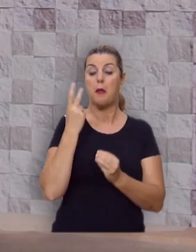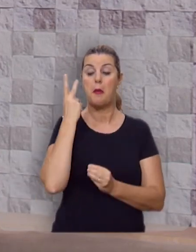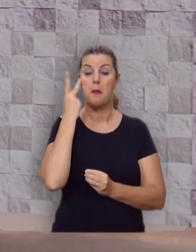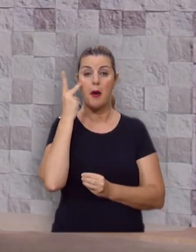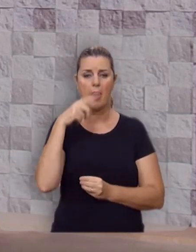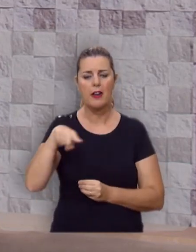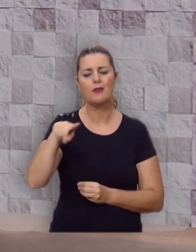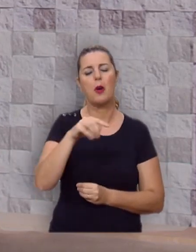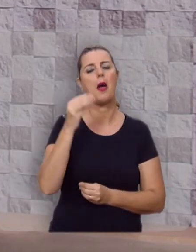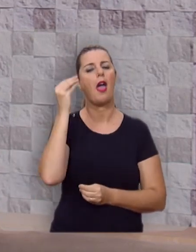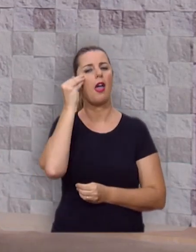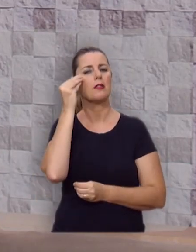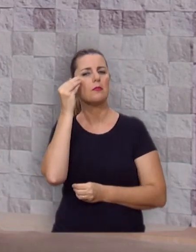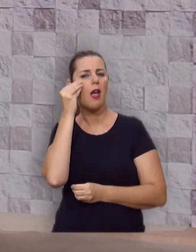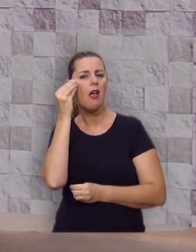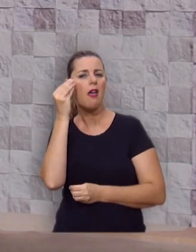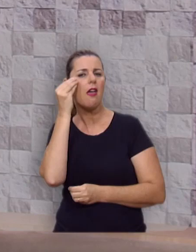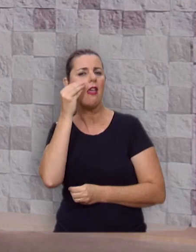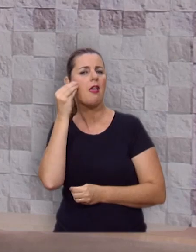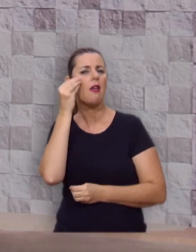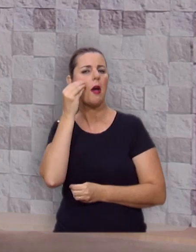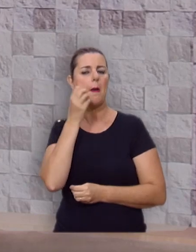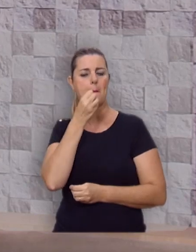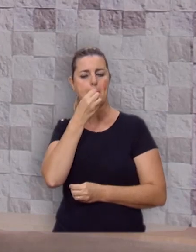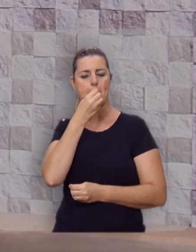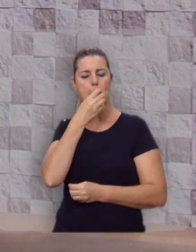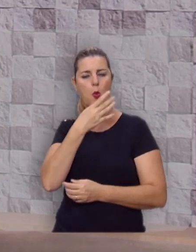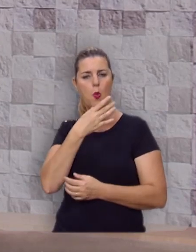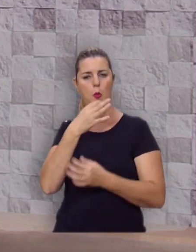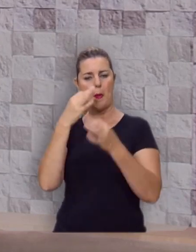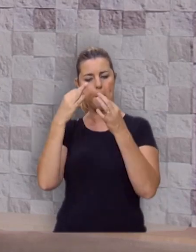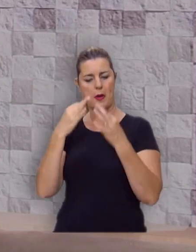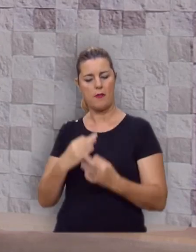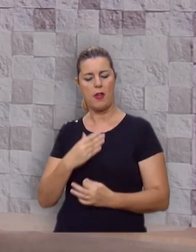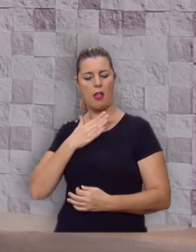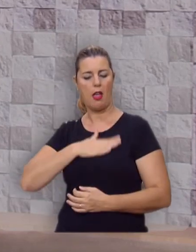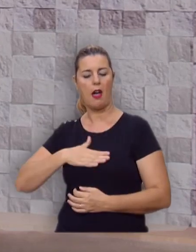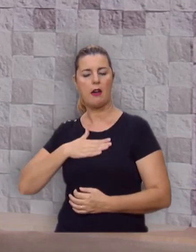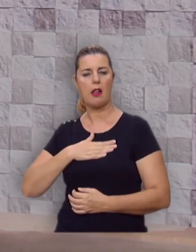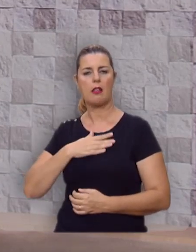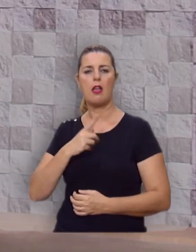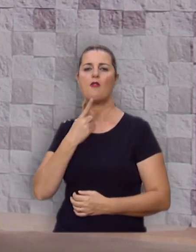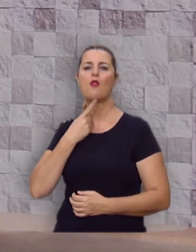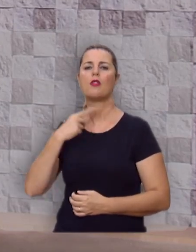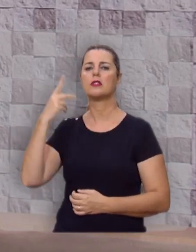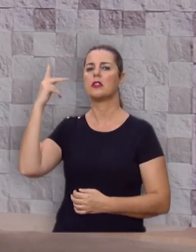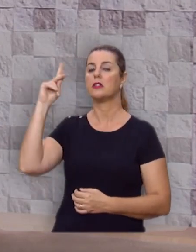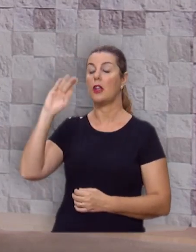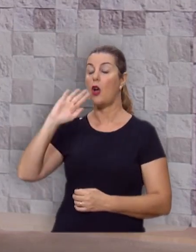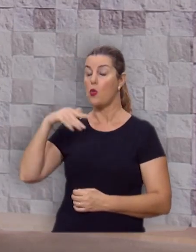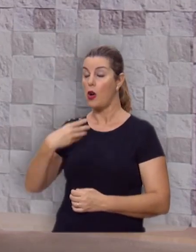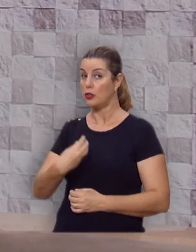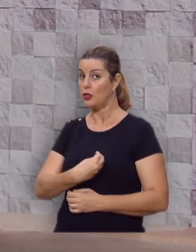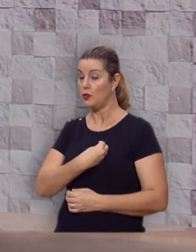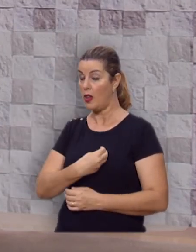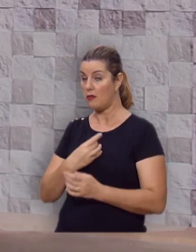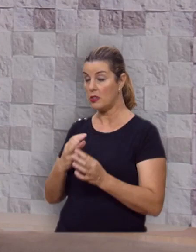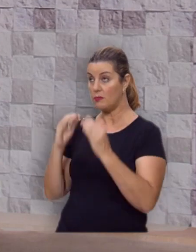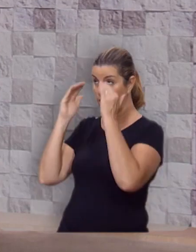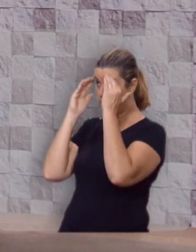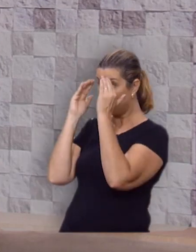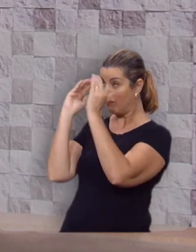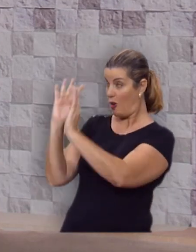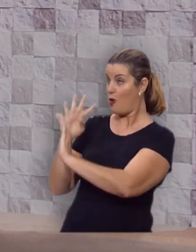que experimenteis qual seja a boa, agradável e perfeita vontade de Deus. Quando você vive desta